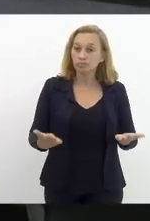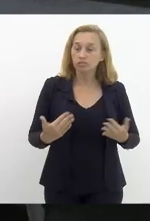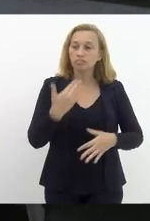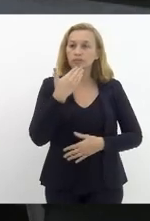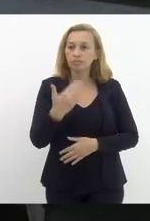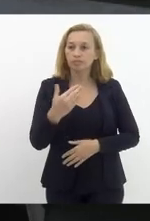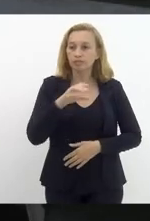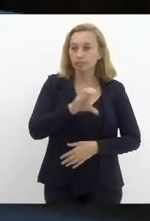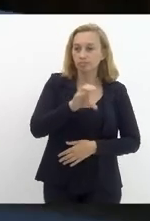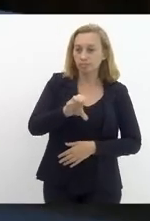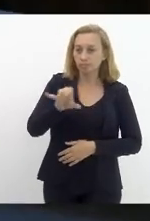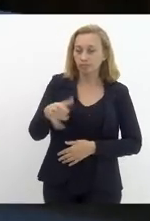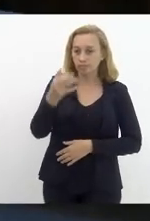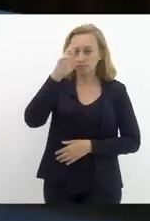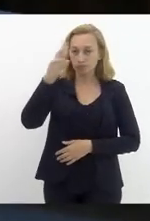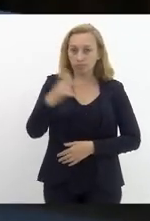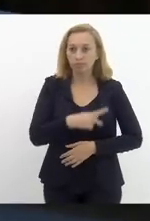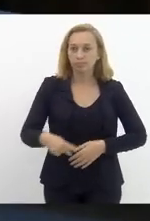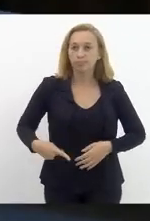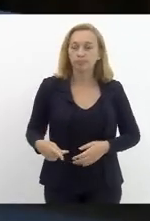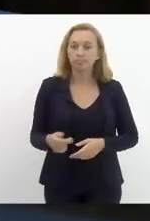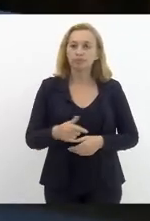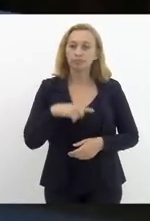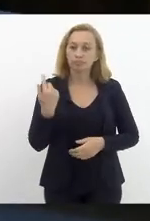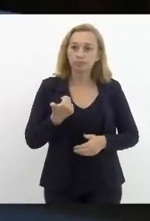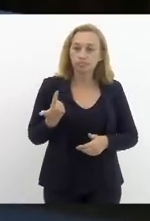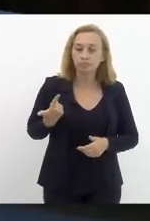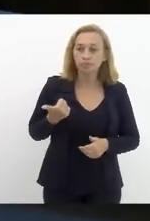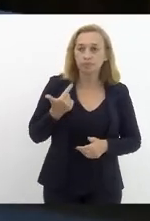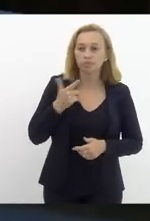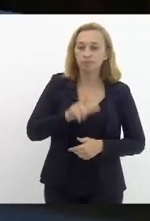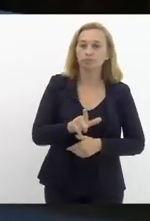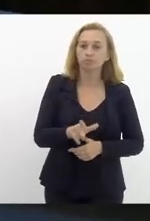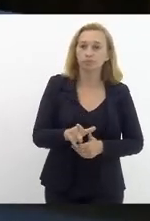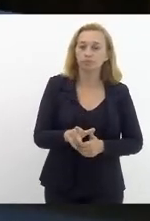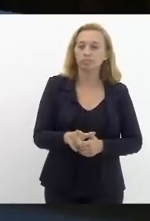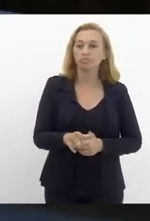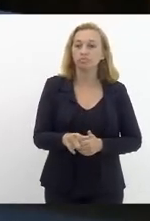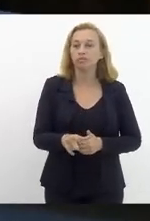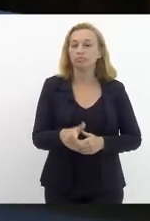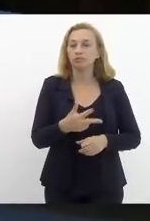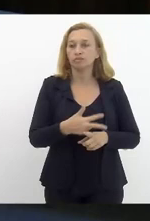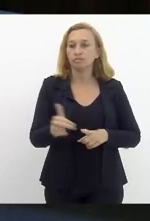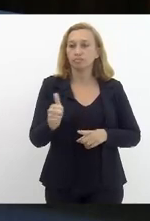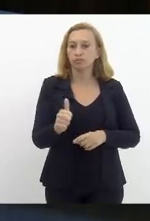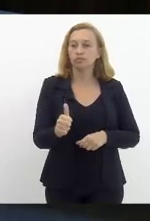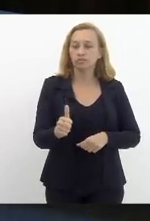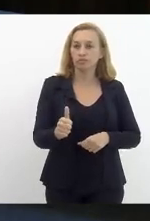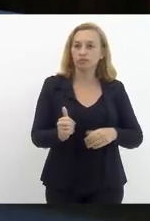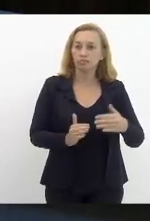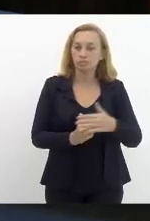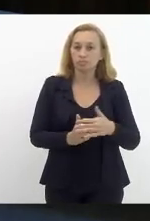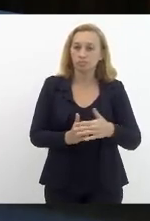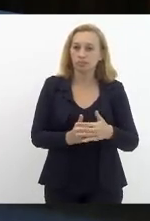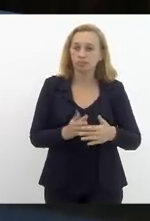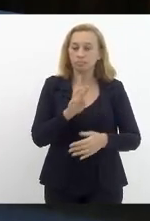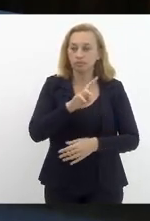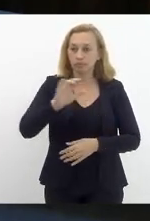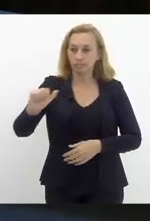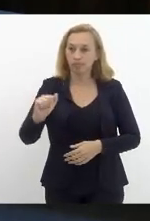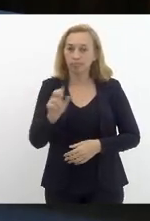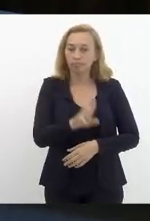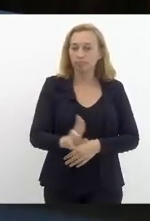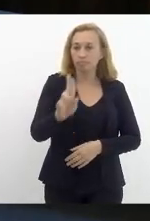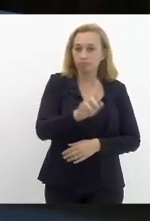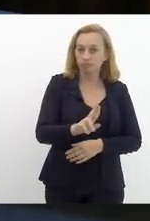apelo à CCJ também, presidente, para que a gente enfrente essa temática, acabe com a cláusula de barreira, porque isso estará sendo utilizado